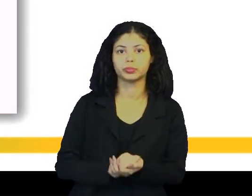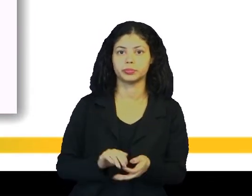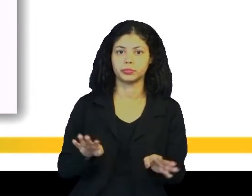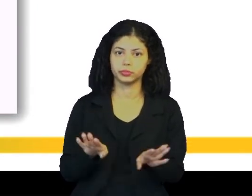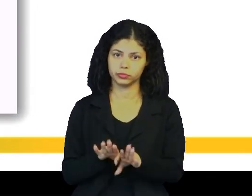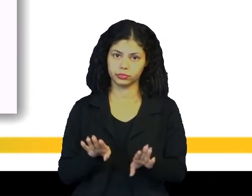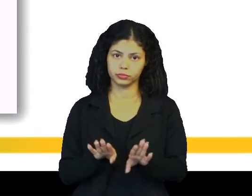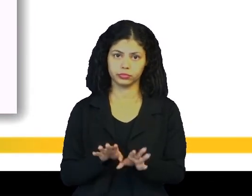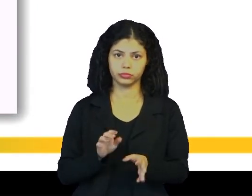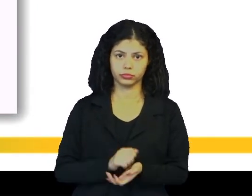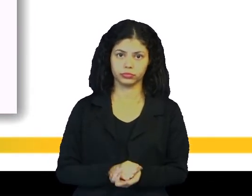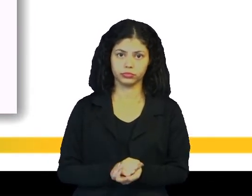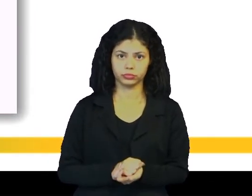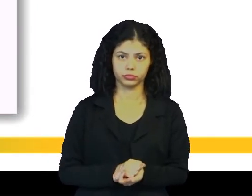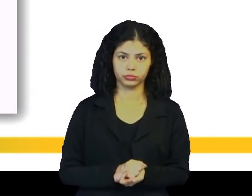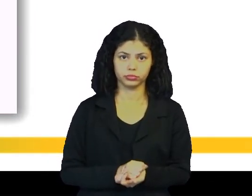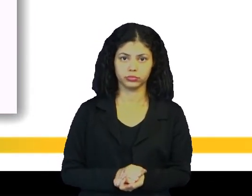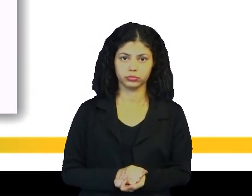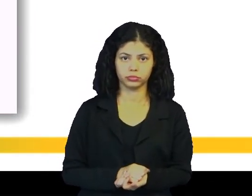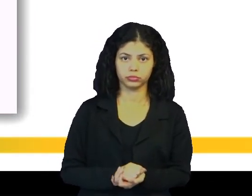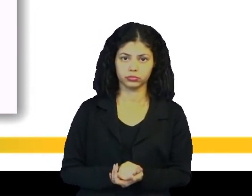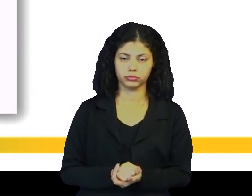está com